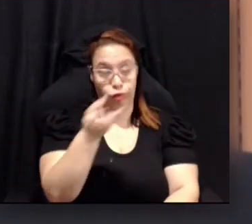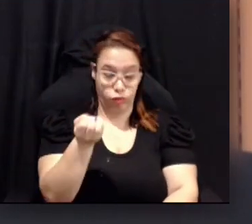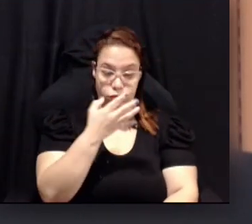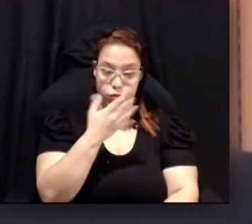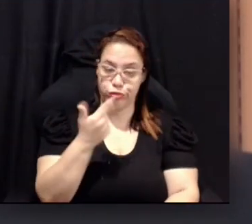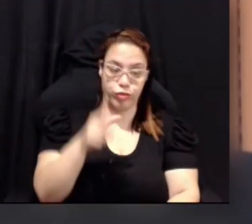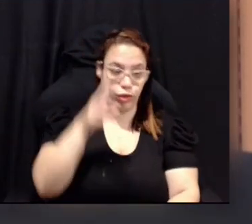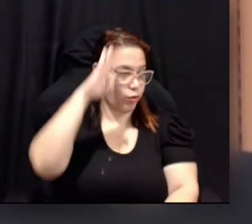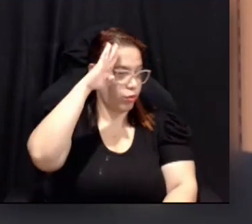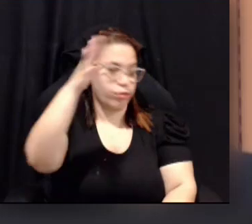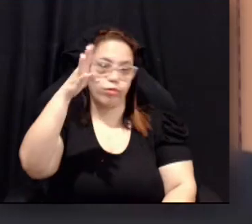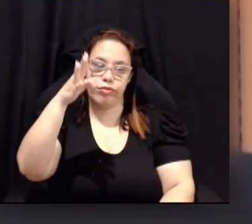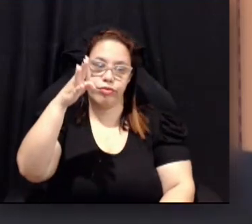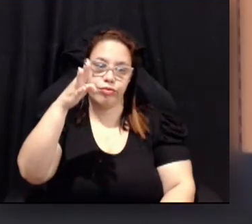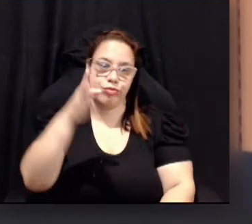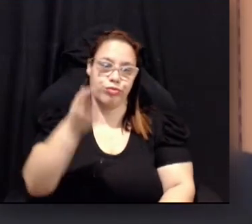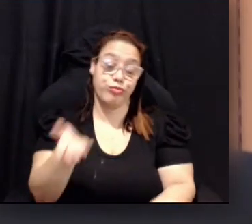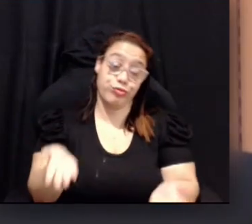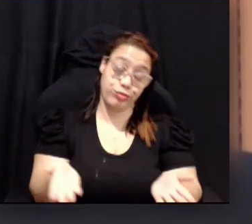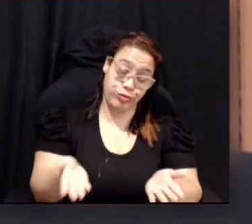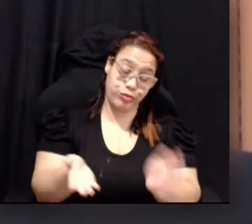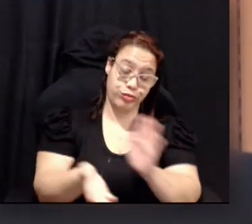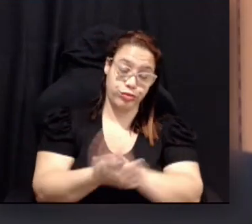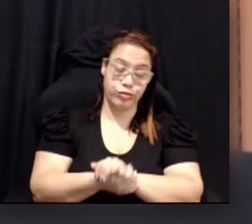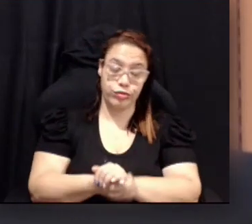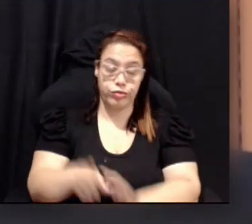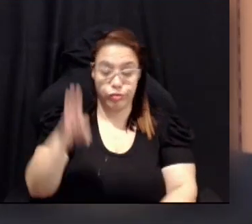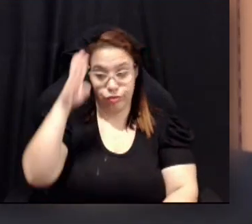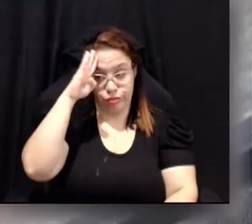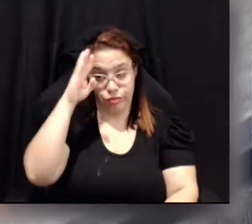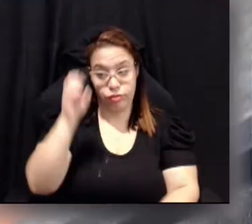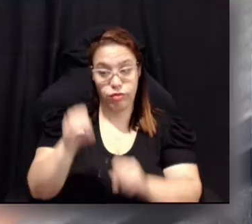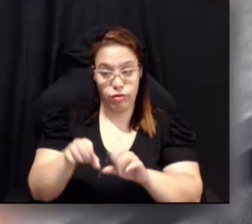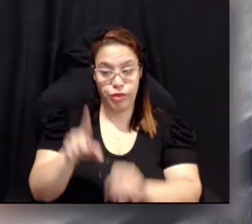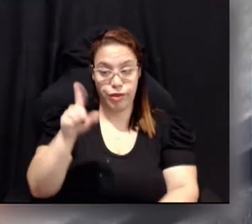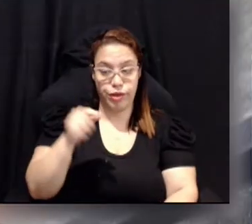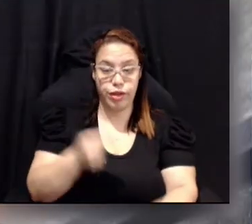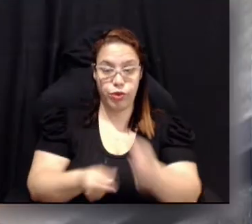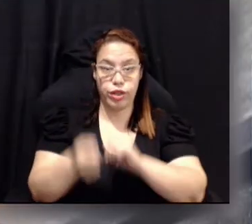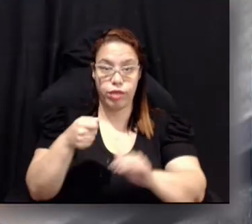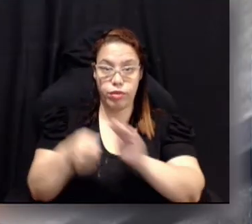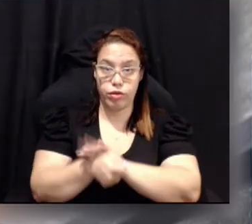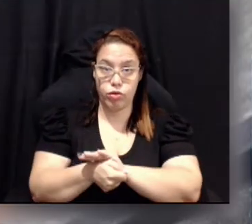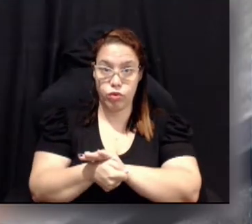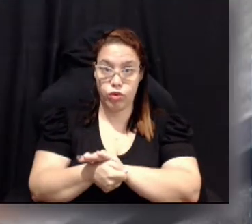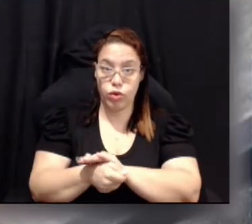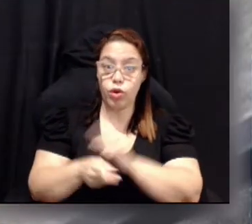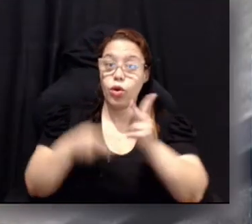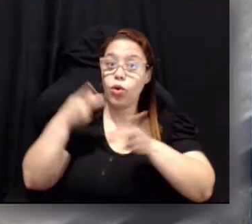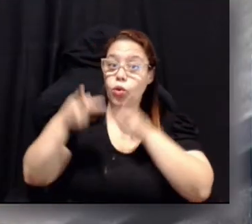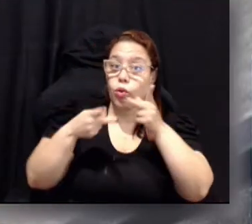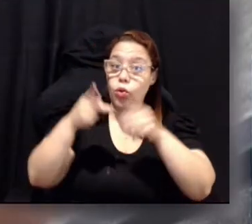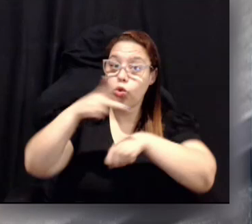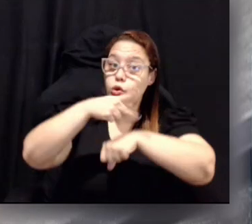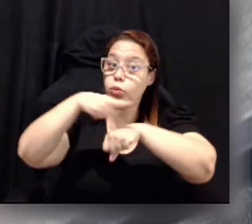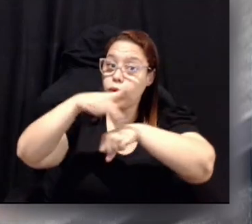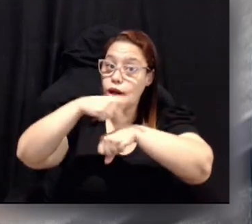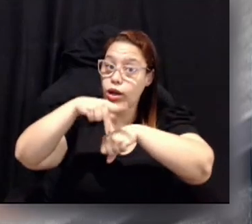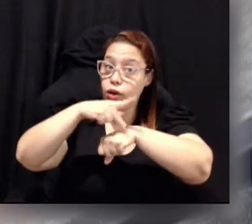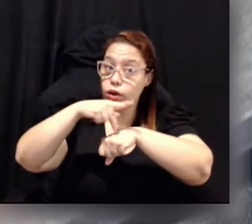nossos desafios aonde ele tem que dar, e a prioridade das prioridades é no orçamento. A gente está falando de um país, né, numa